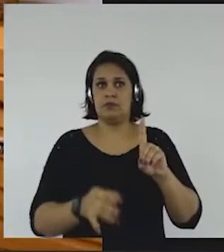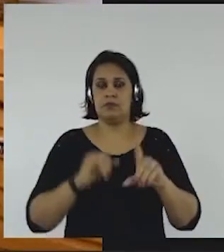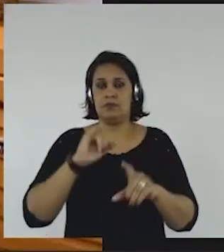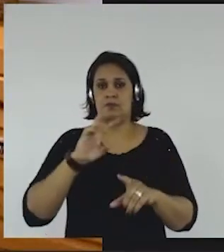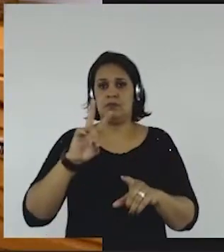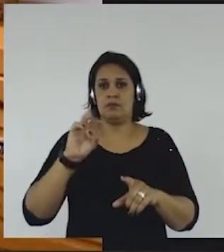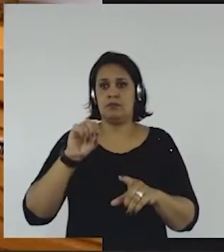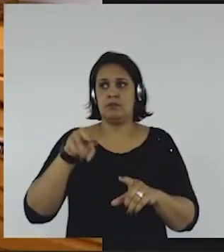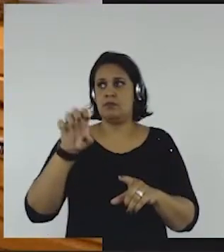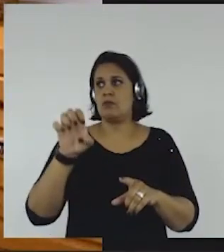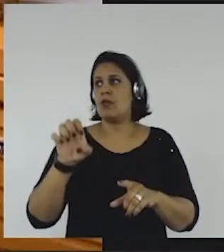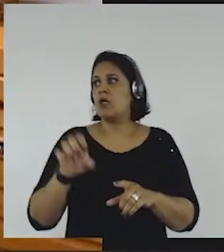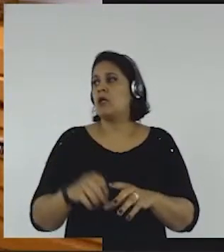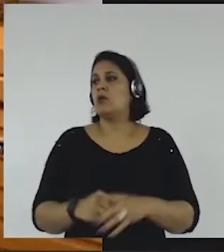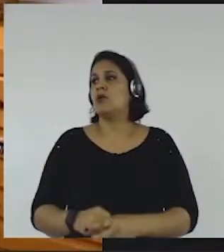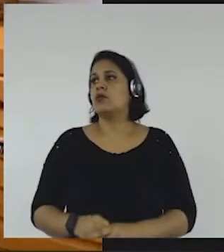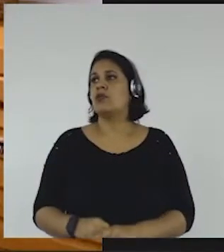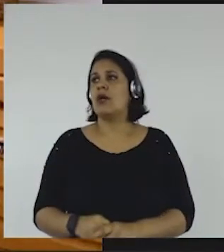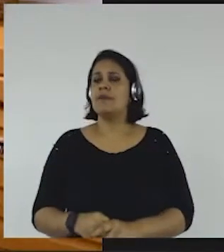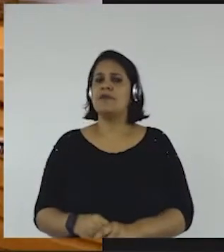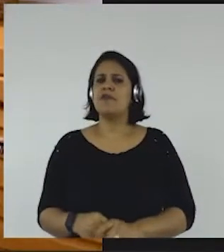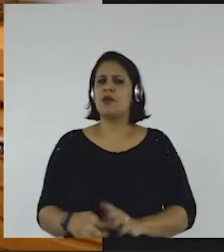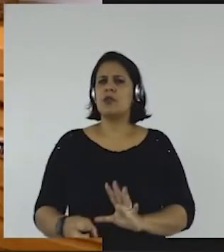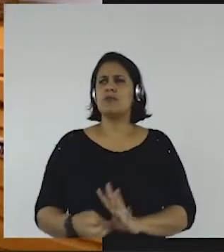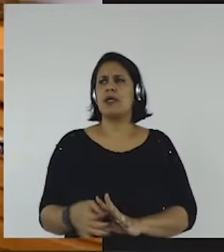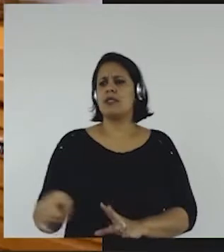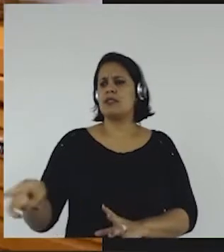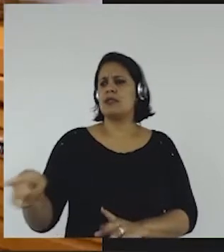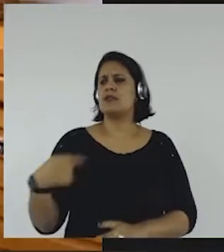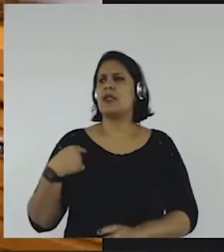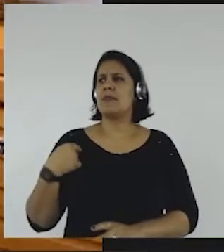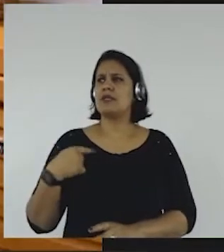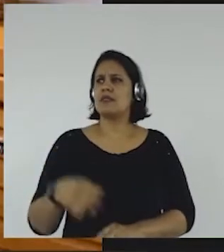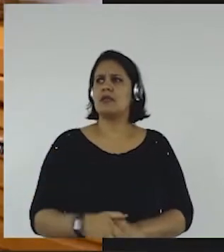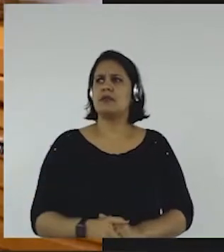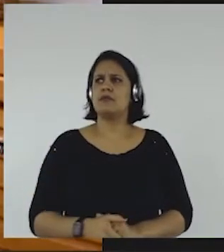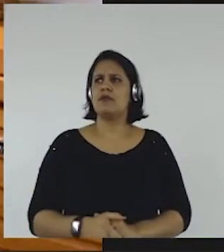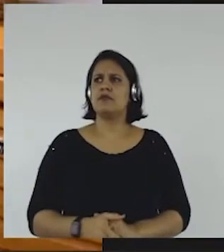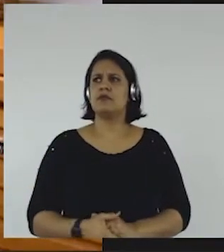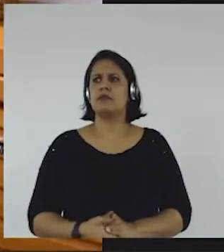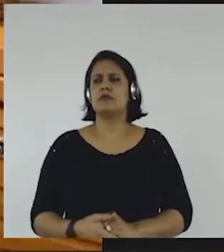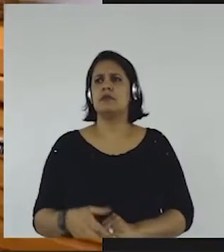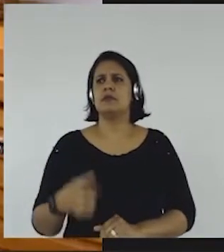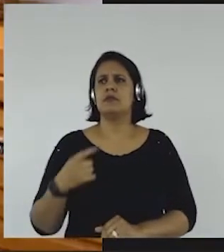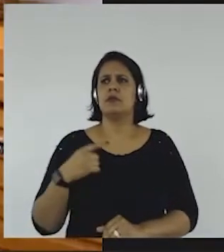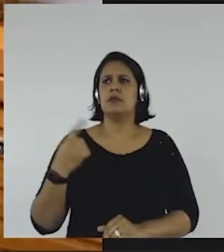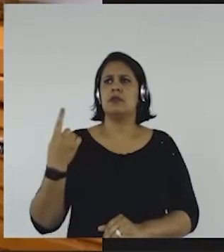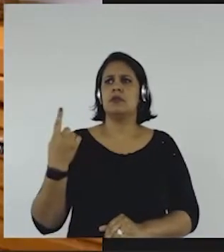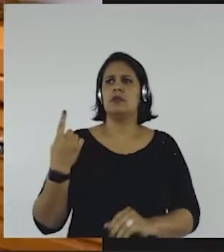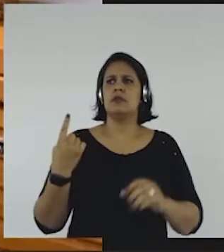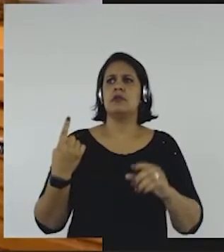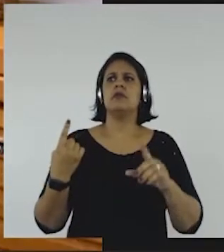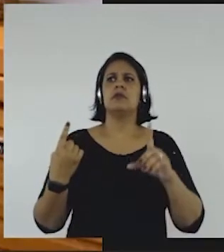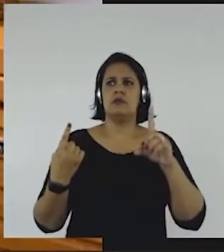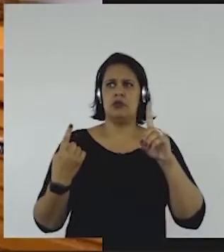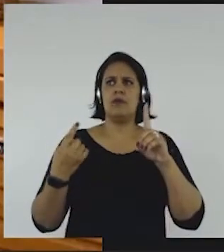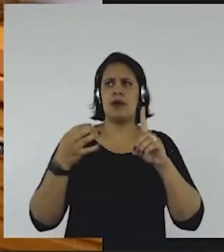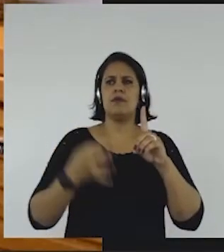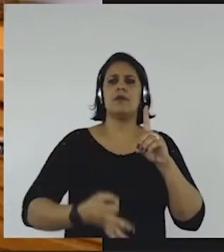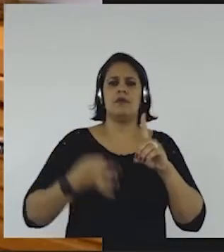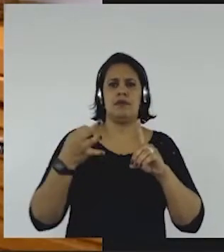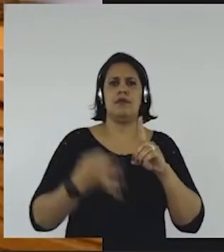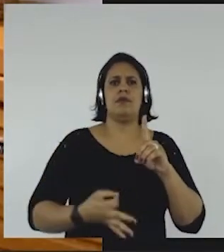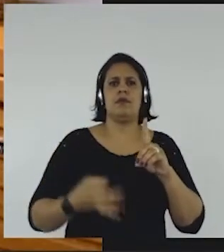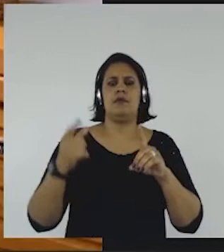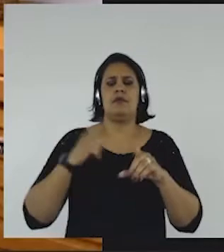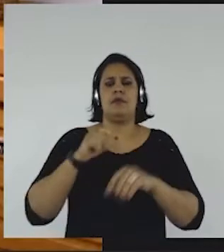advogada e hoje diretora de Igualdade Racial da OAB do Rio de Janeiro, foi a primeira desembargadora negra do Tribunal de Justiça